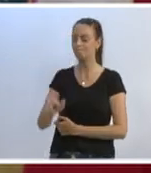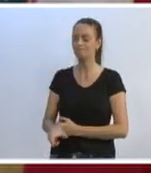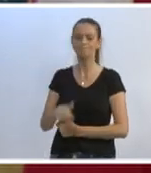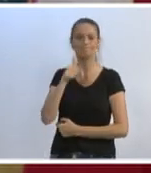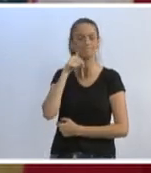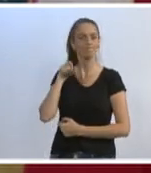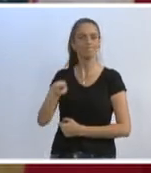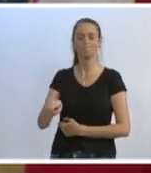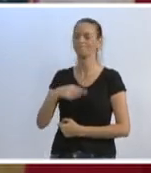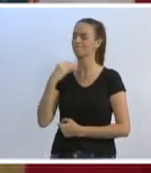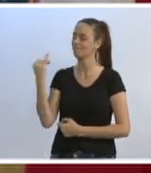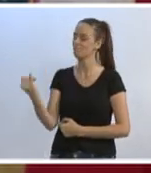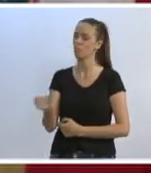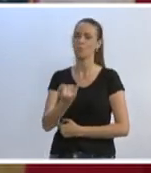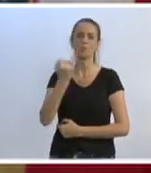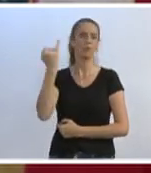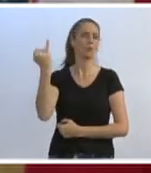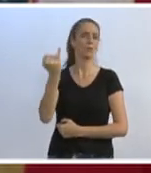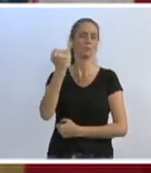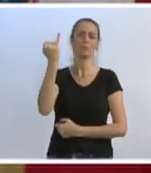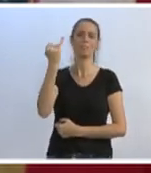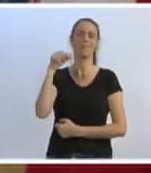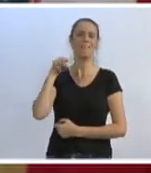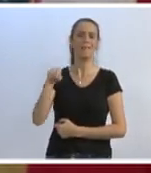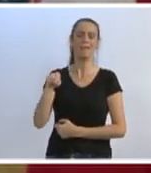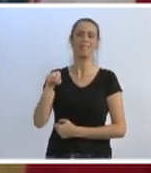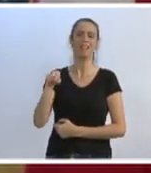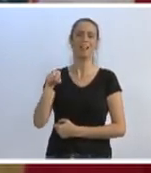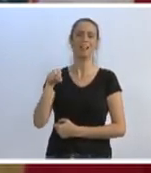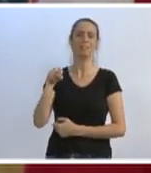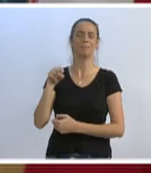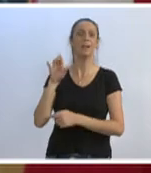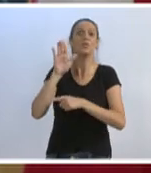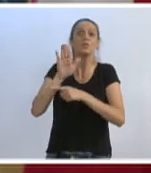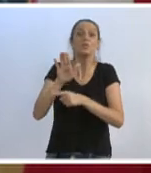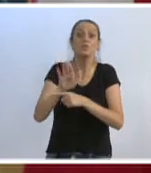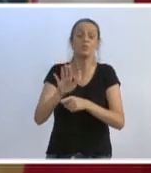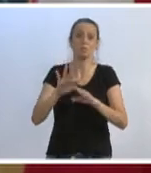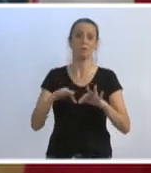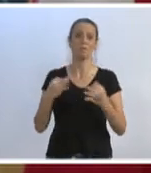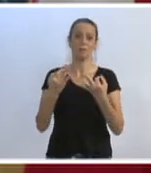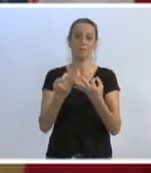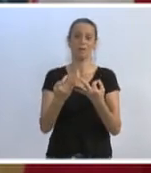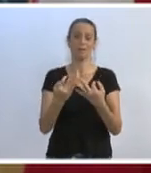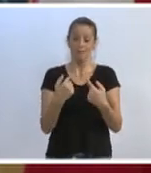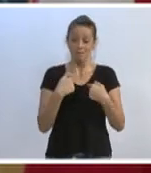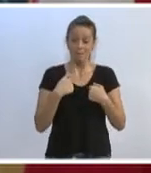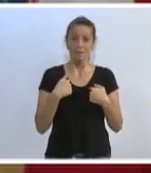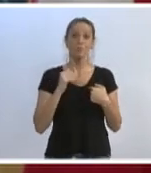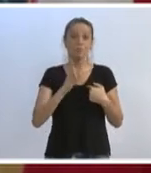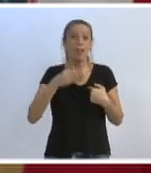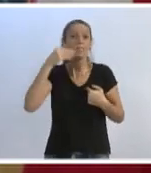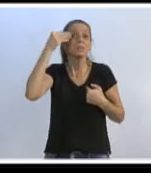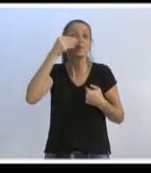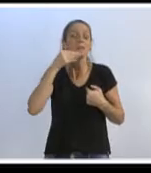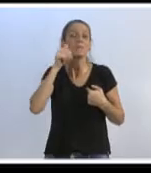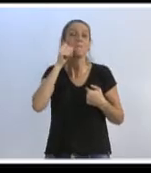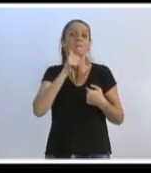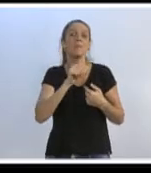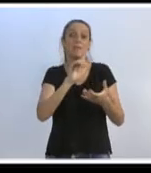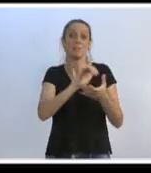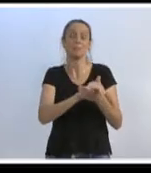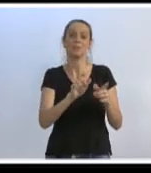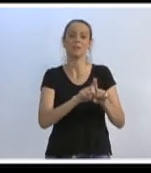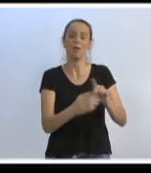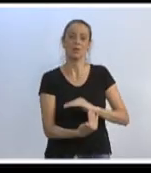como já foi falado aqui são o eixo de uma família não sei o que seria de mim e muitas muito mais as pessoas aqui